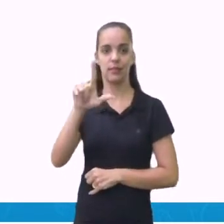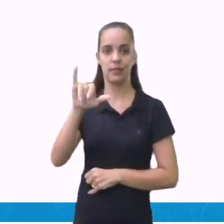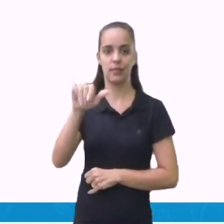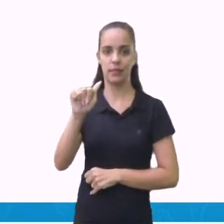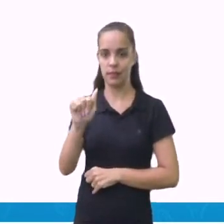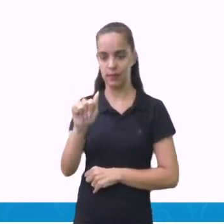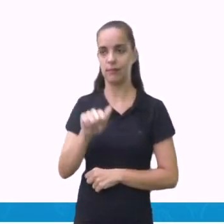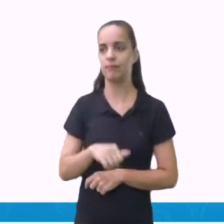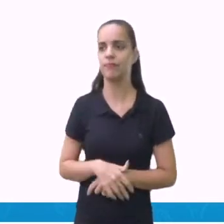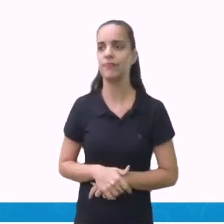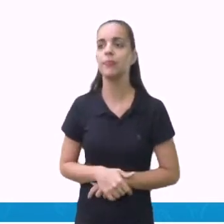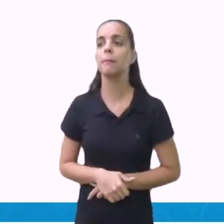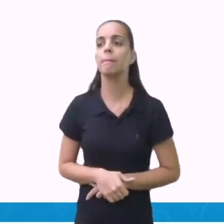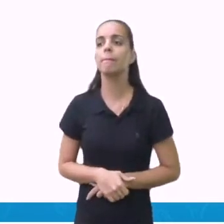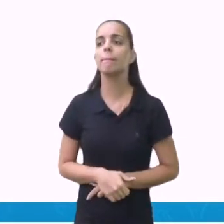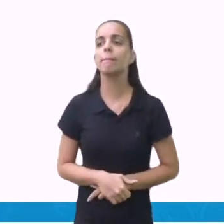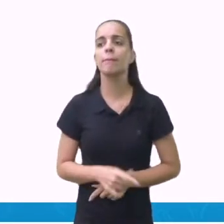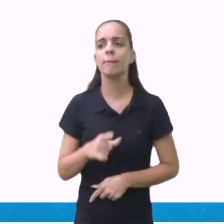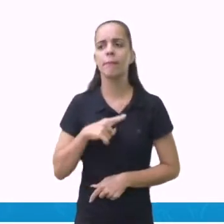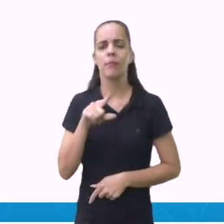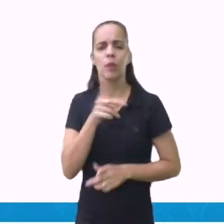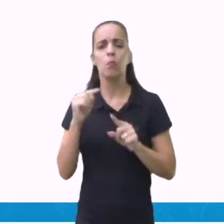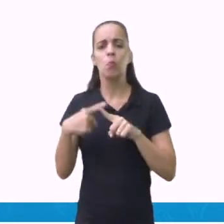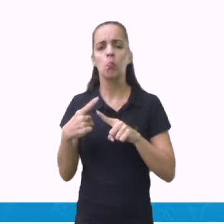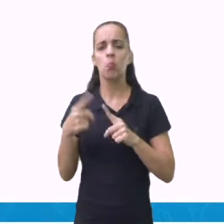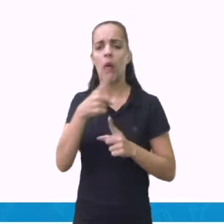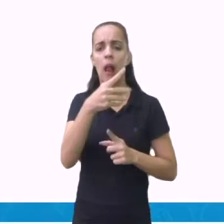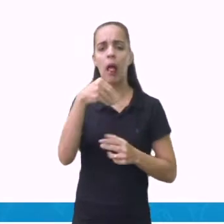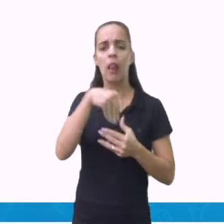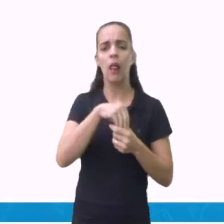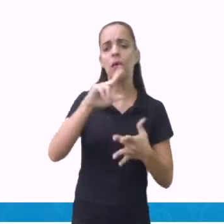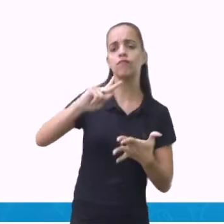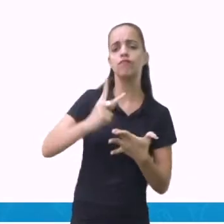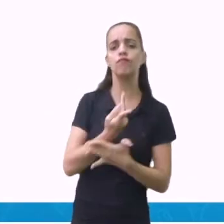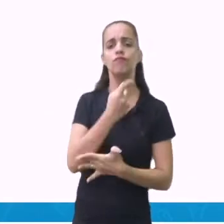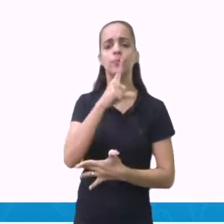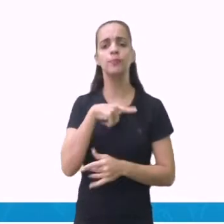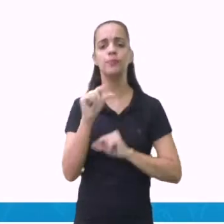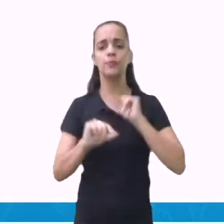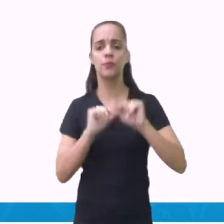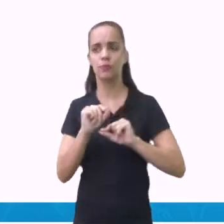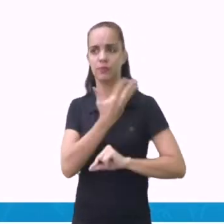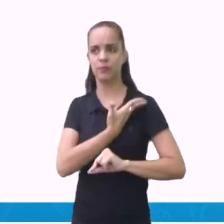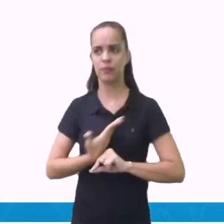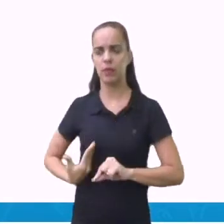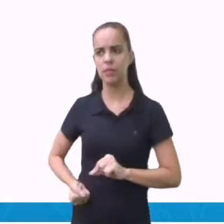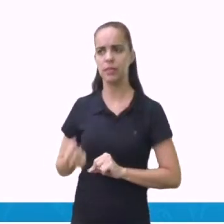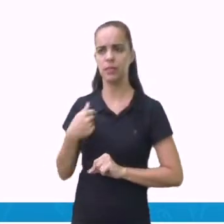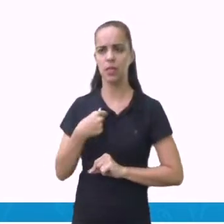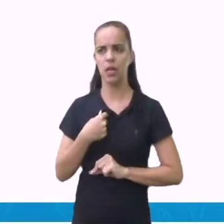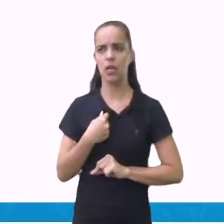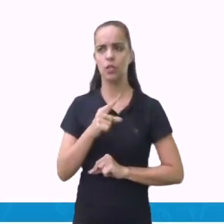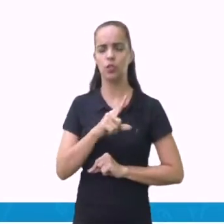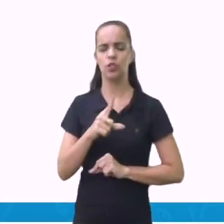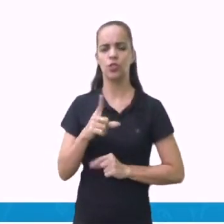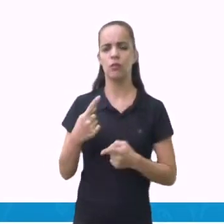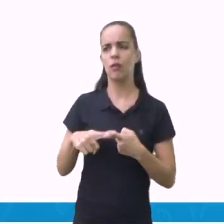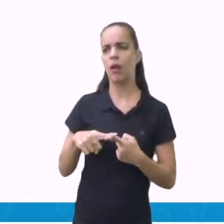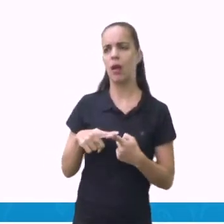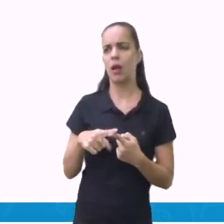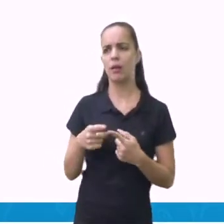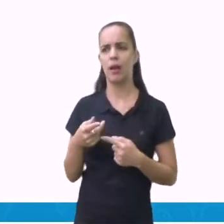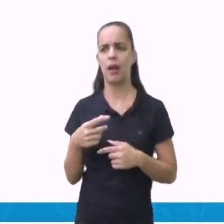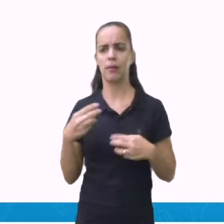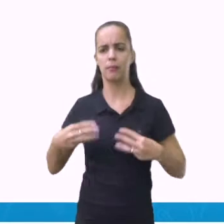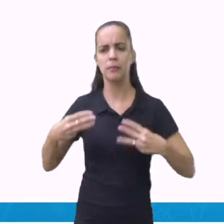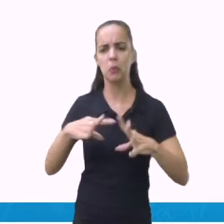que é o legislativo, o executivo e o judiciário. Então, tudo está em Brasília. Só